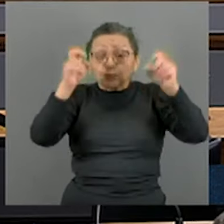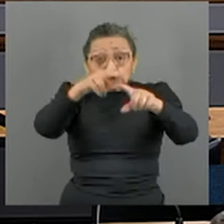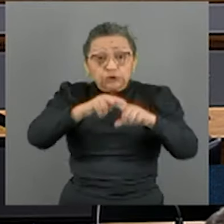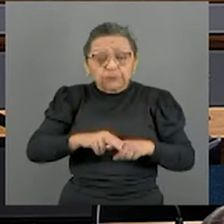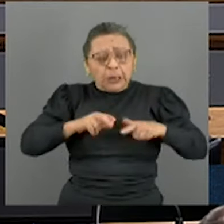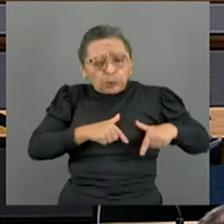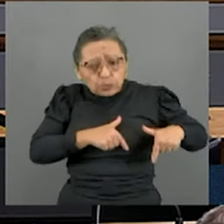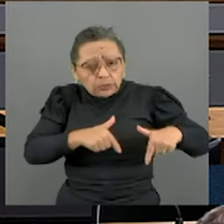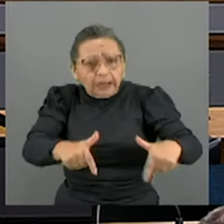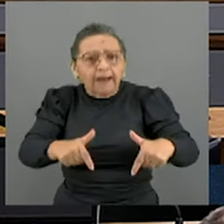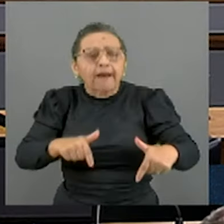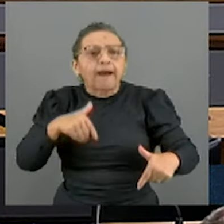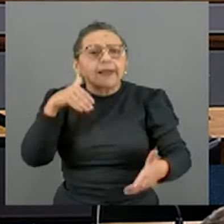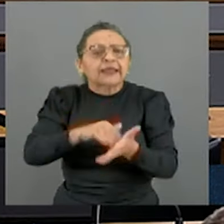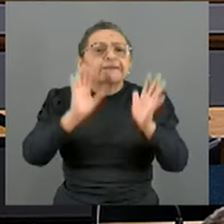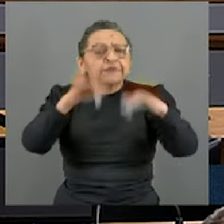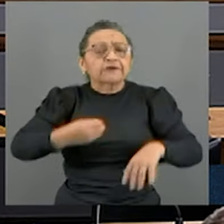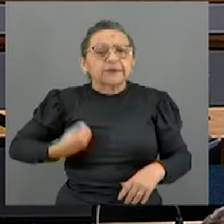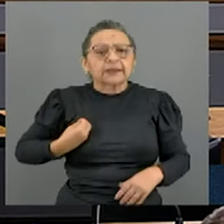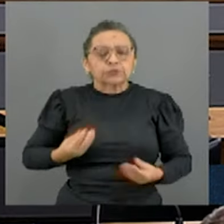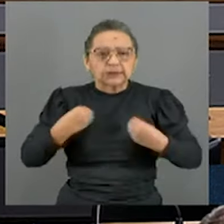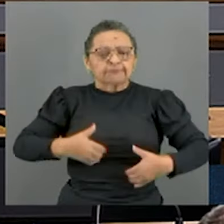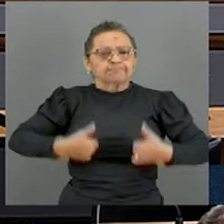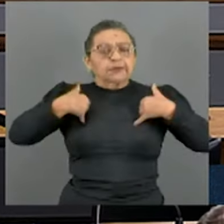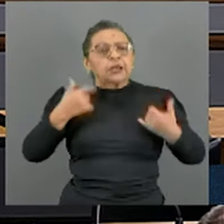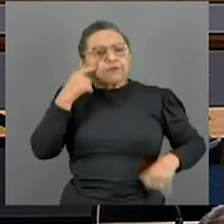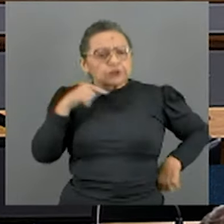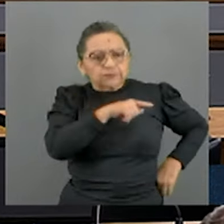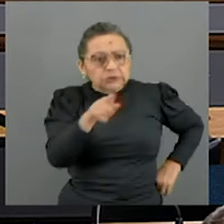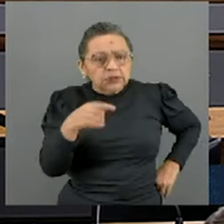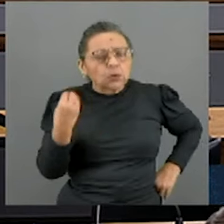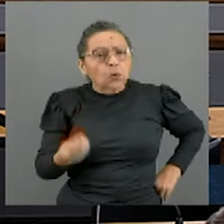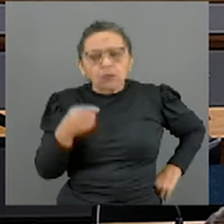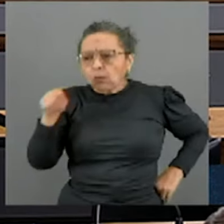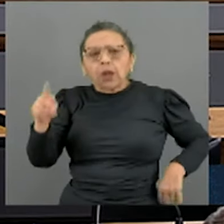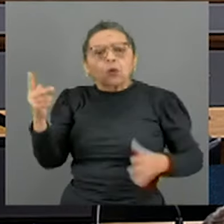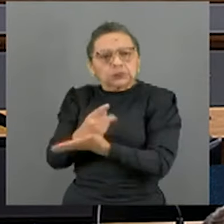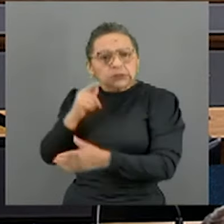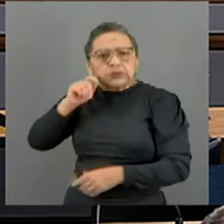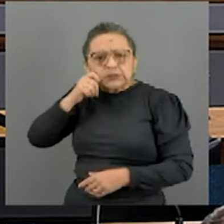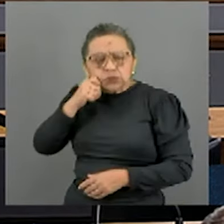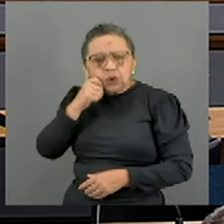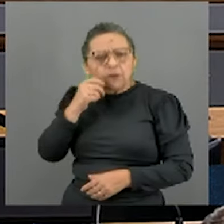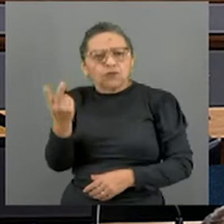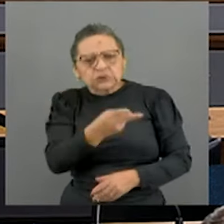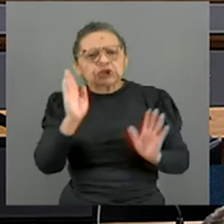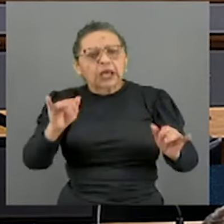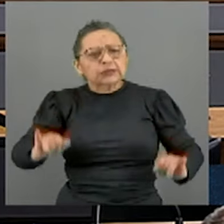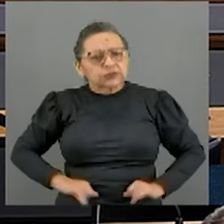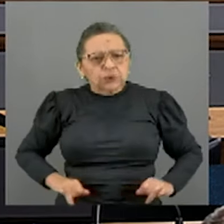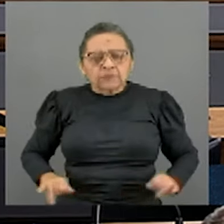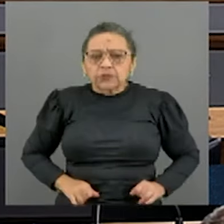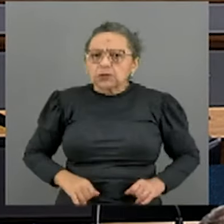que nos engrandece muito. E hoje eu vejo vocês dois aqui lutando por uma causa, algo que vocês passaram.